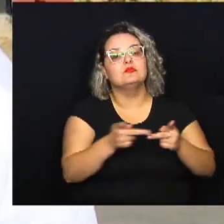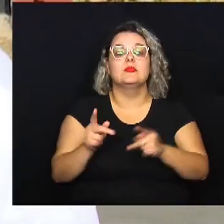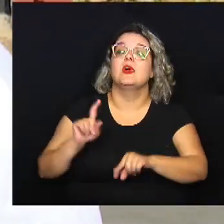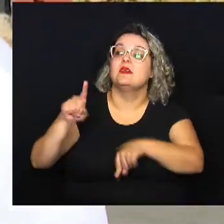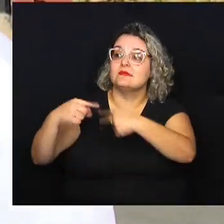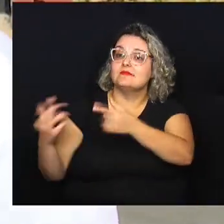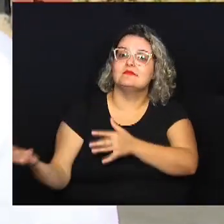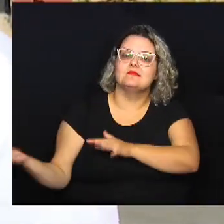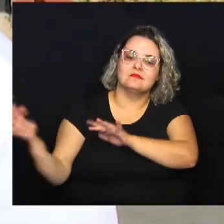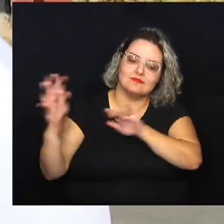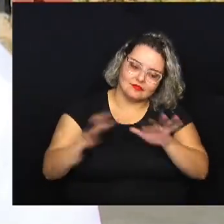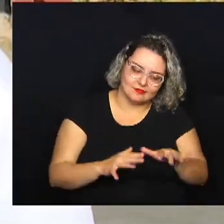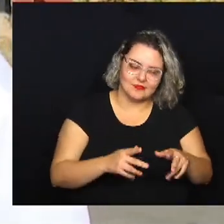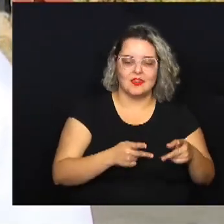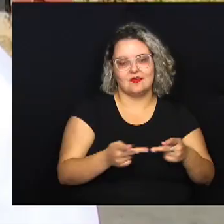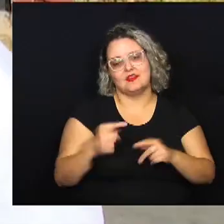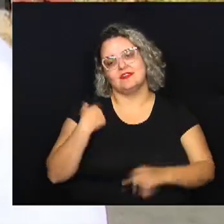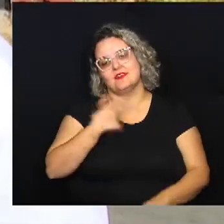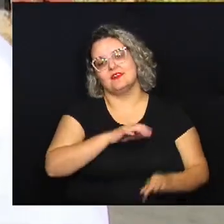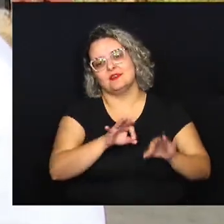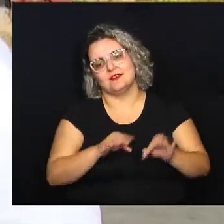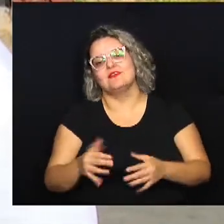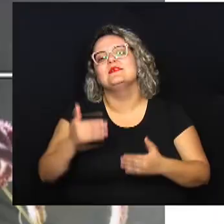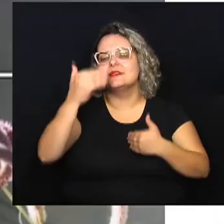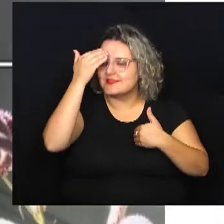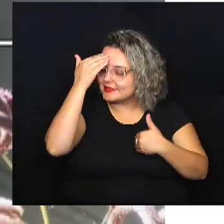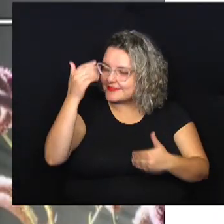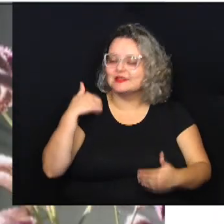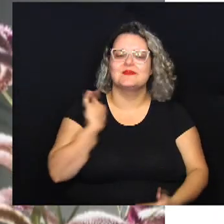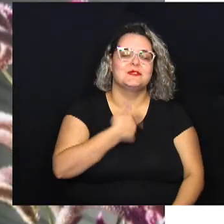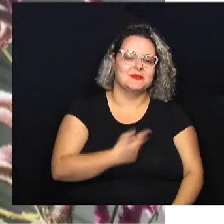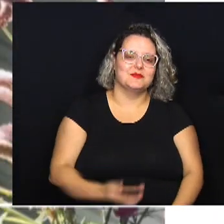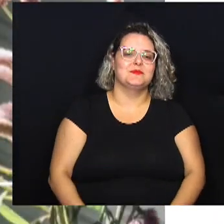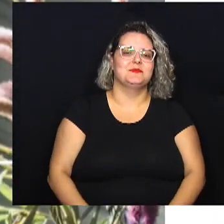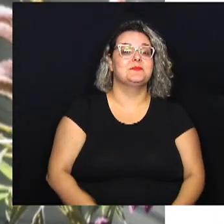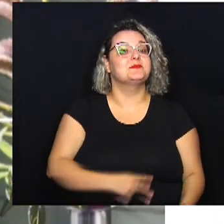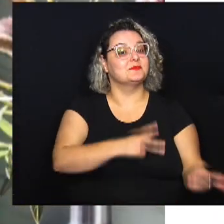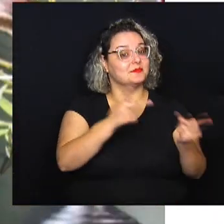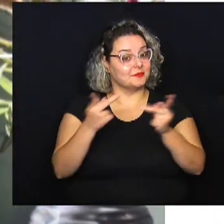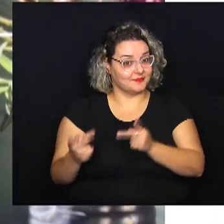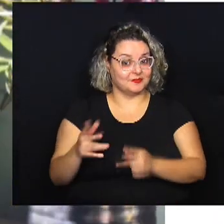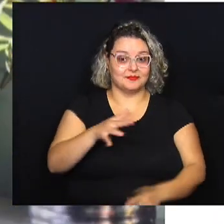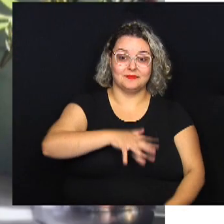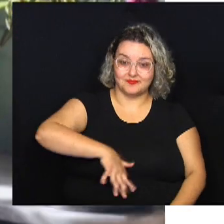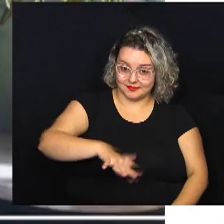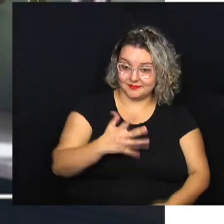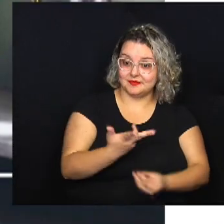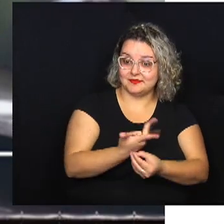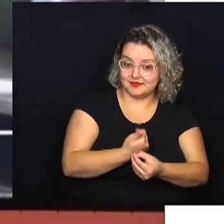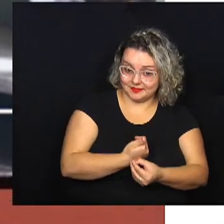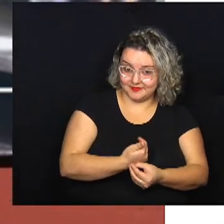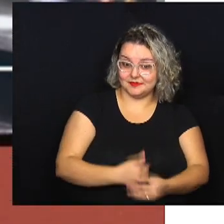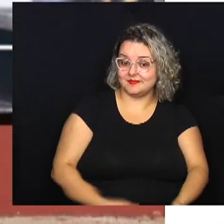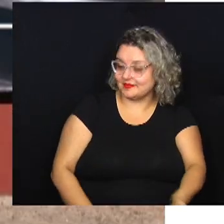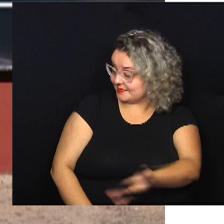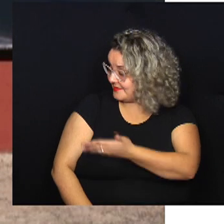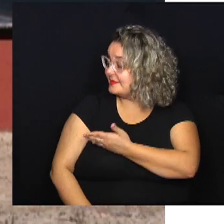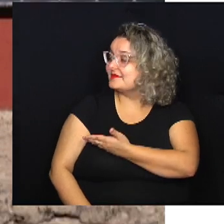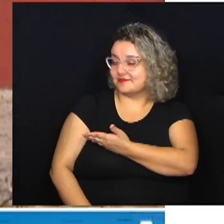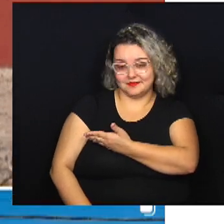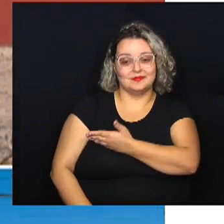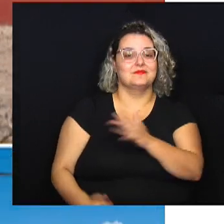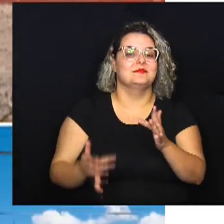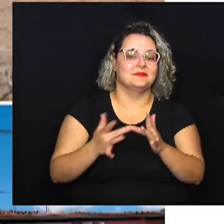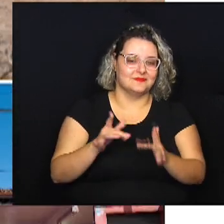visitar o nosso projeto. Está sendo muito, muito gratificante para a gente. Para visitar essa arte urbana, entre em contato pelo Instagram